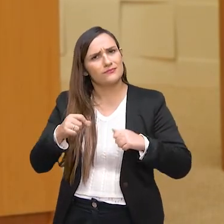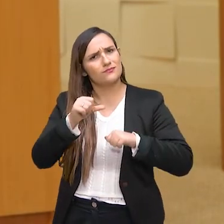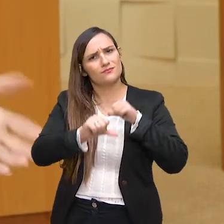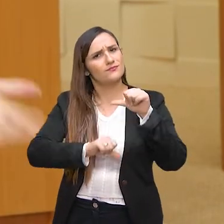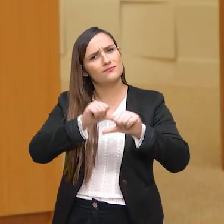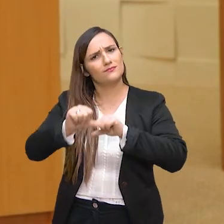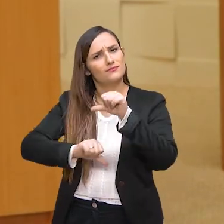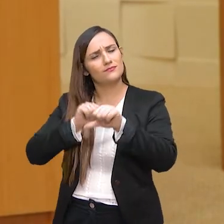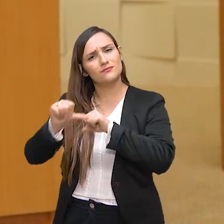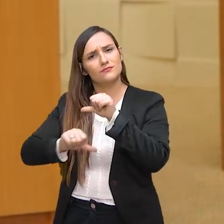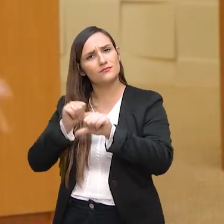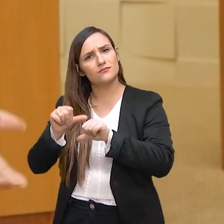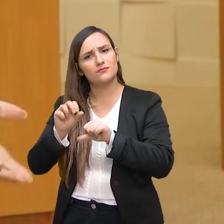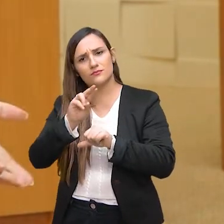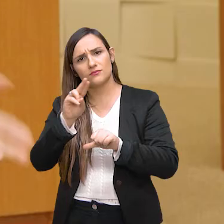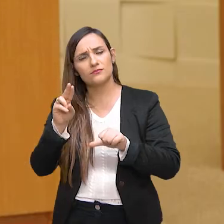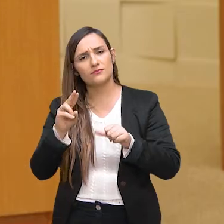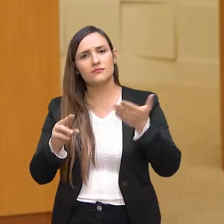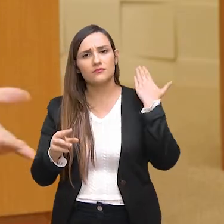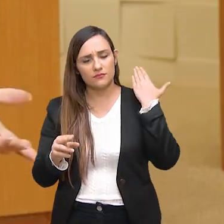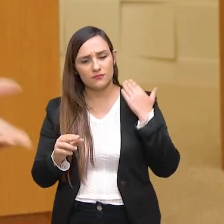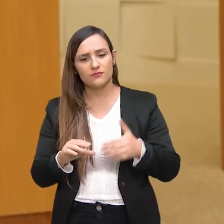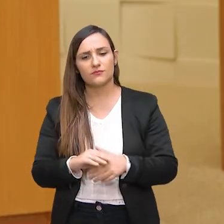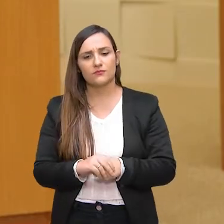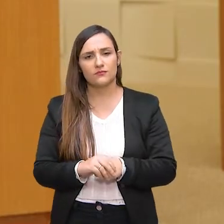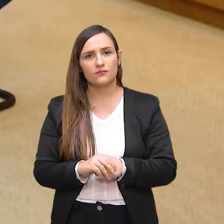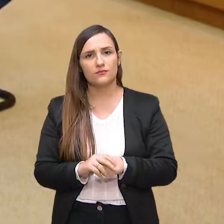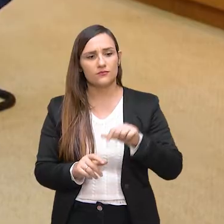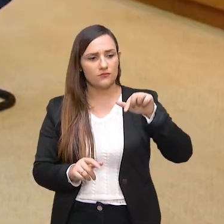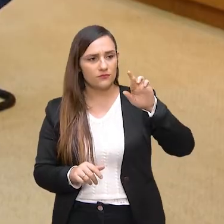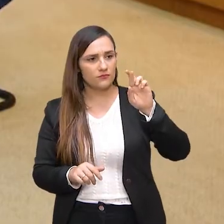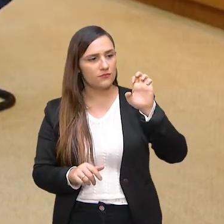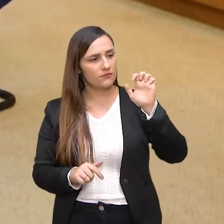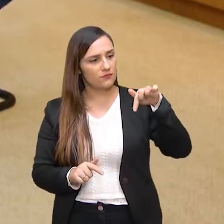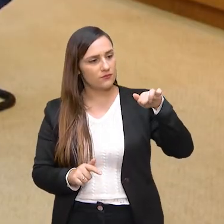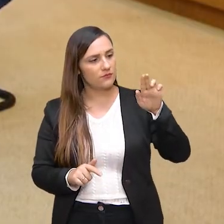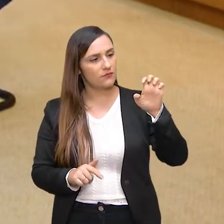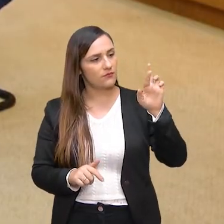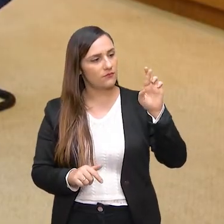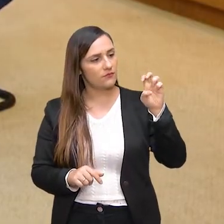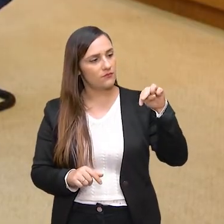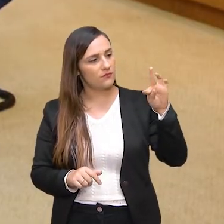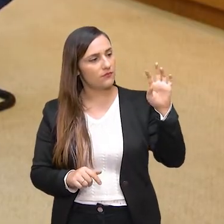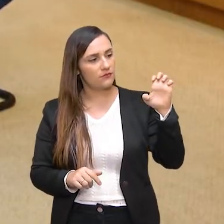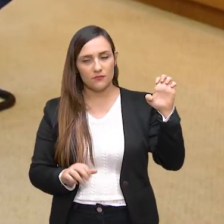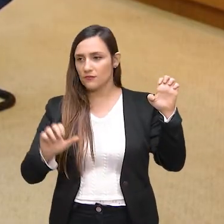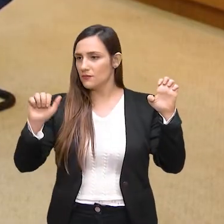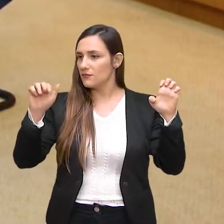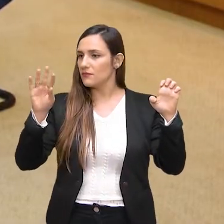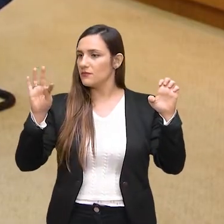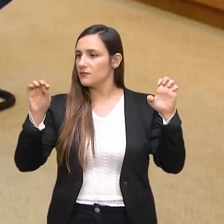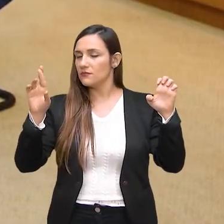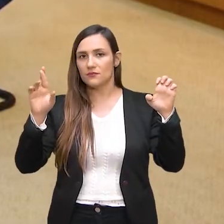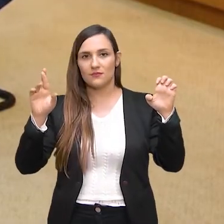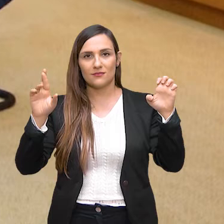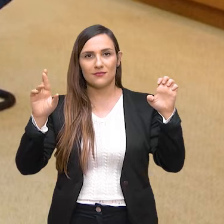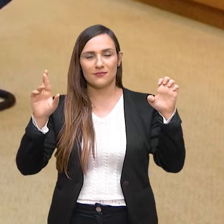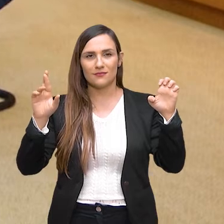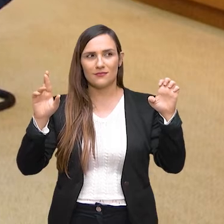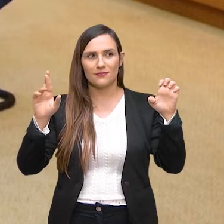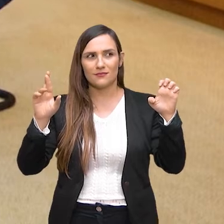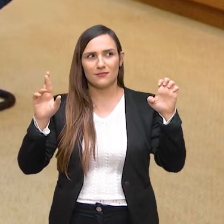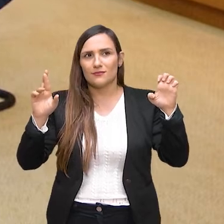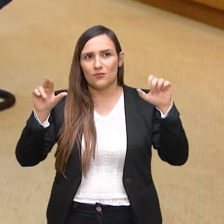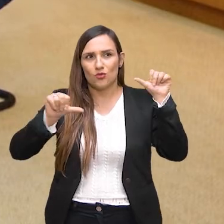dessa denominação, colocar referentes para o autor? Exatamente isso. Eu digo que é do politicamente correto, né? Porque